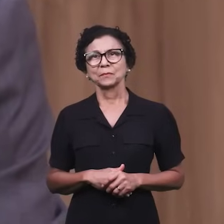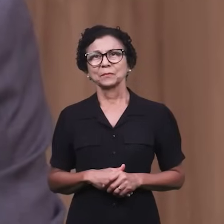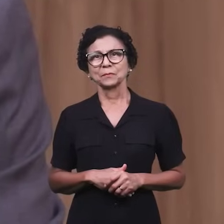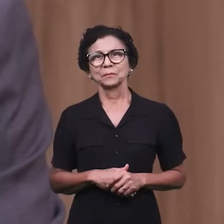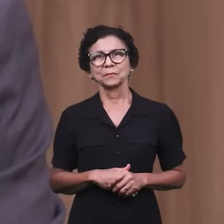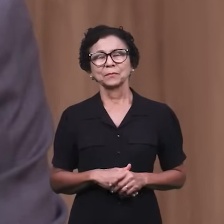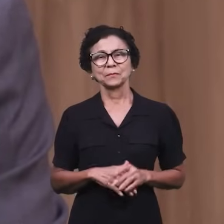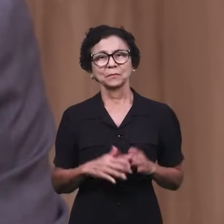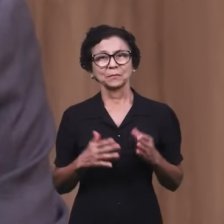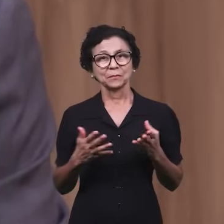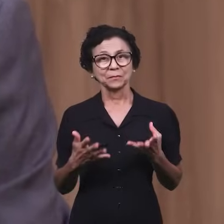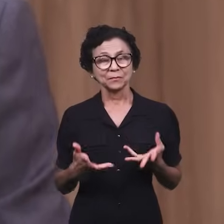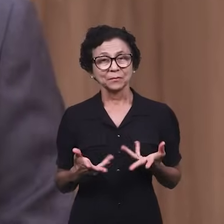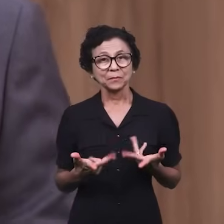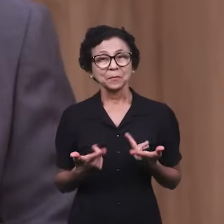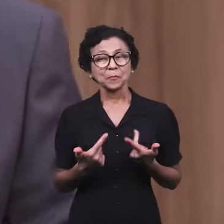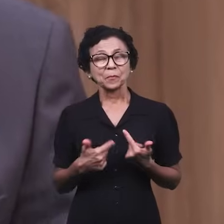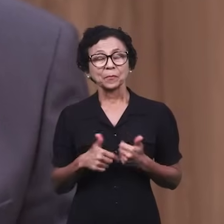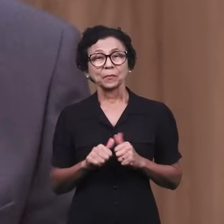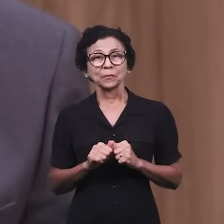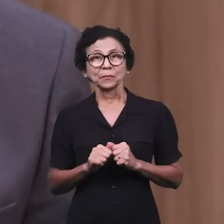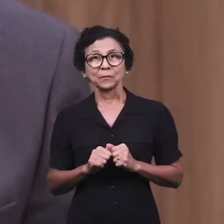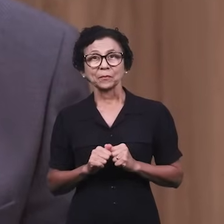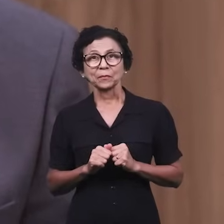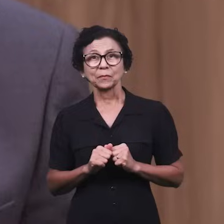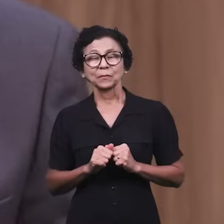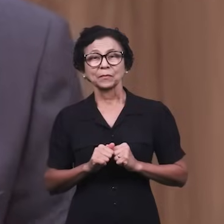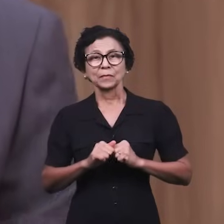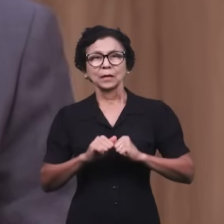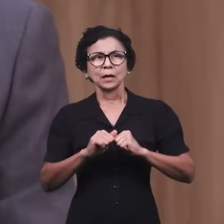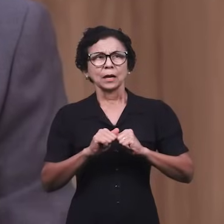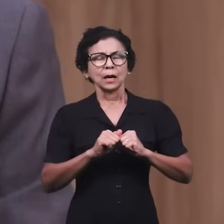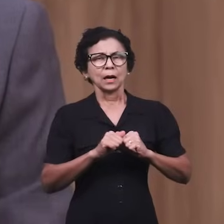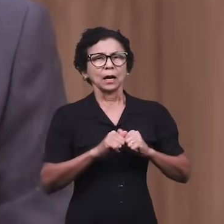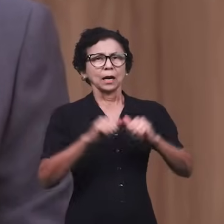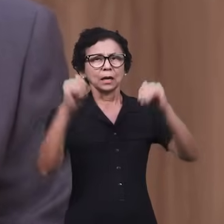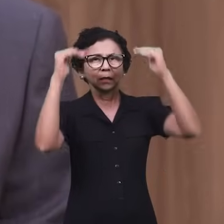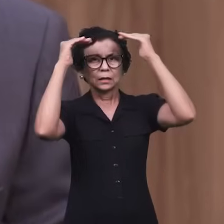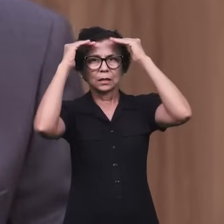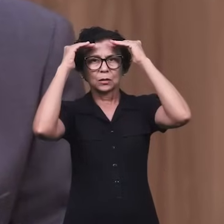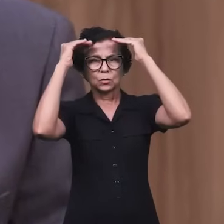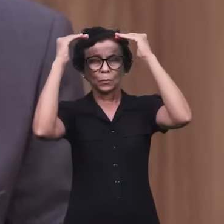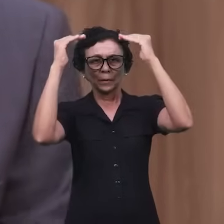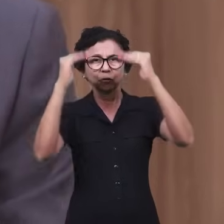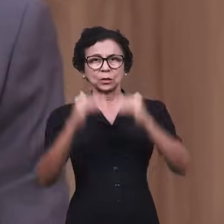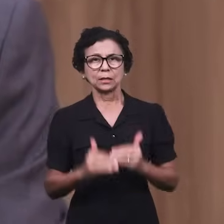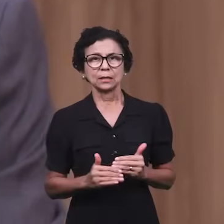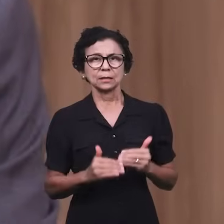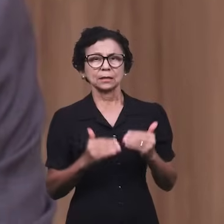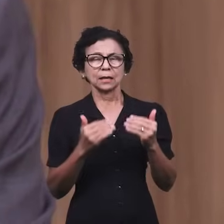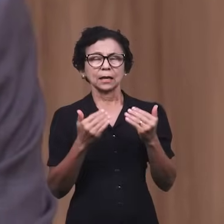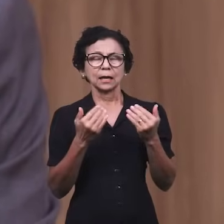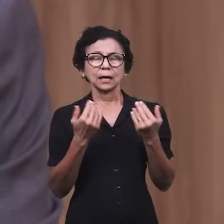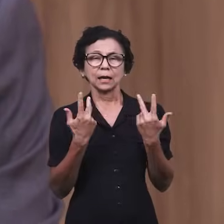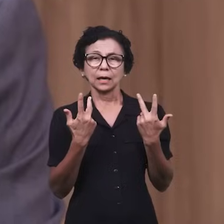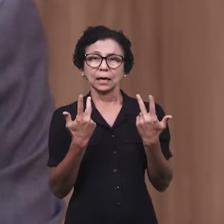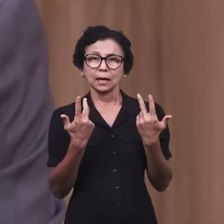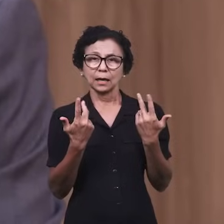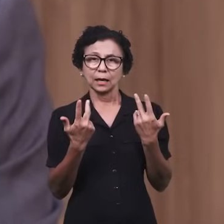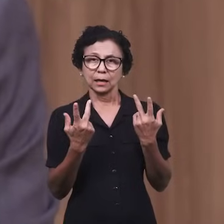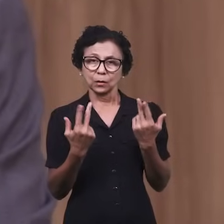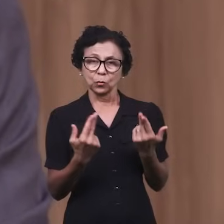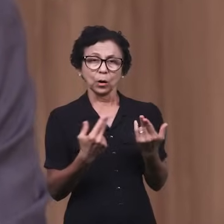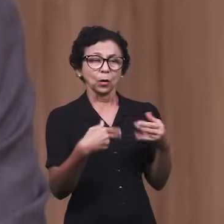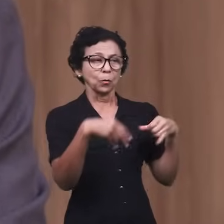a desobediência é uma idolatria a desobediência é uma idolatria a obediência é uma